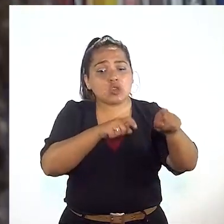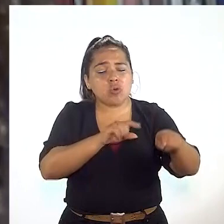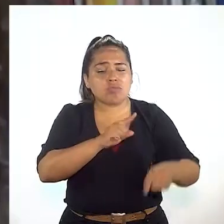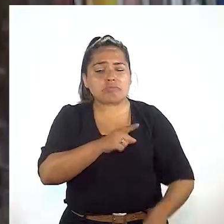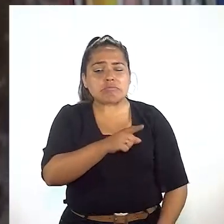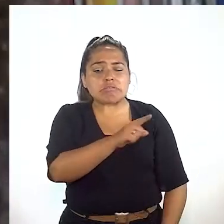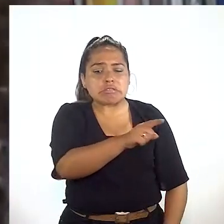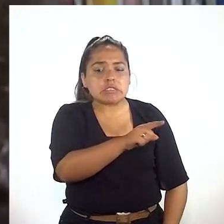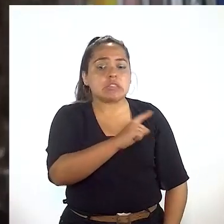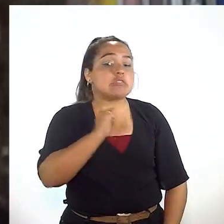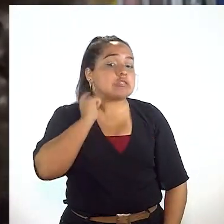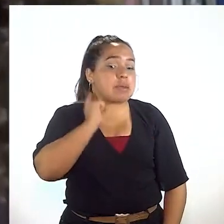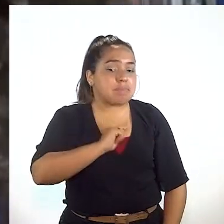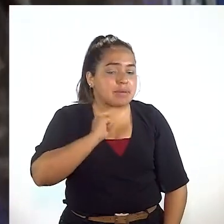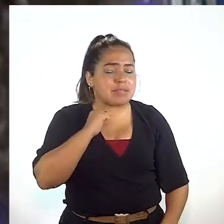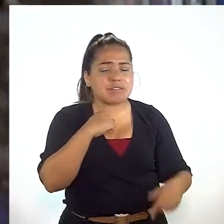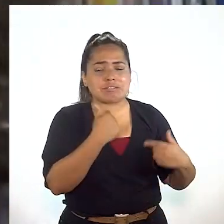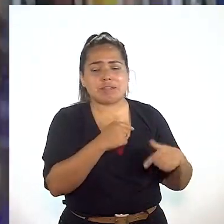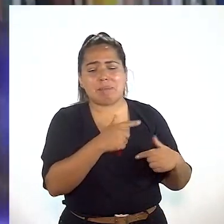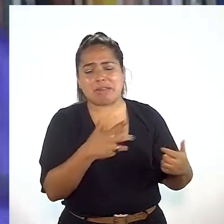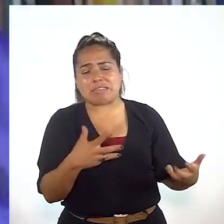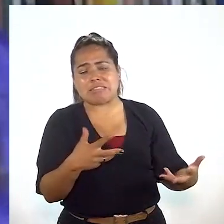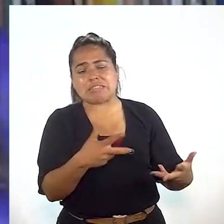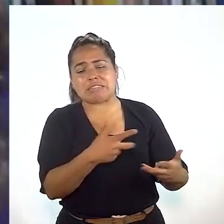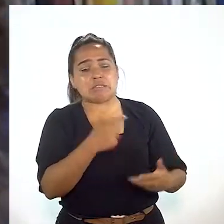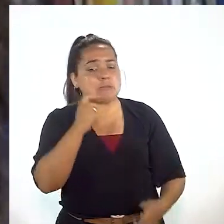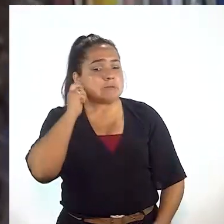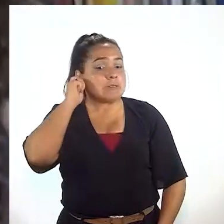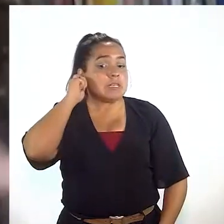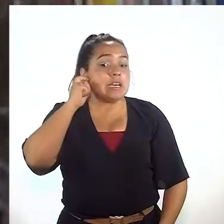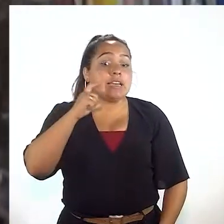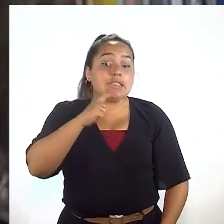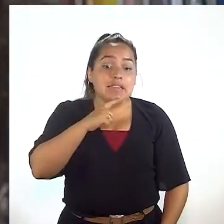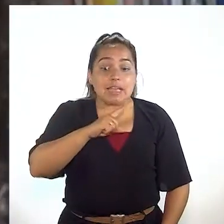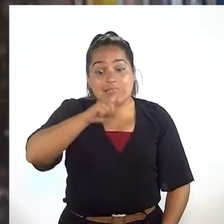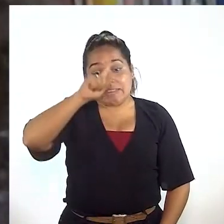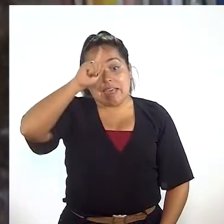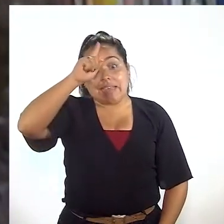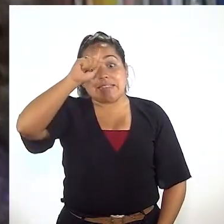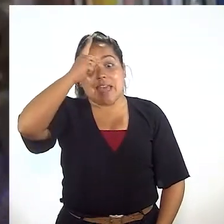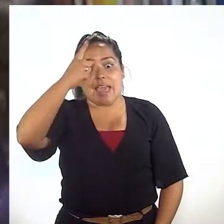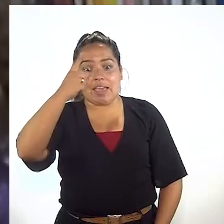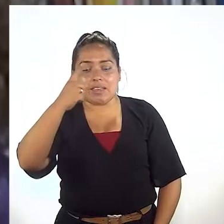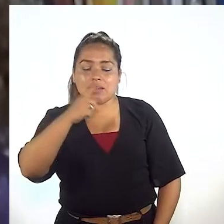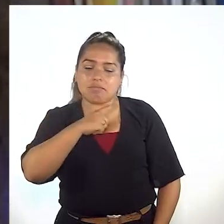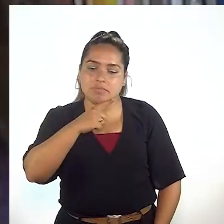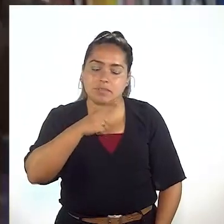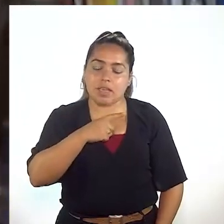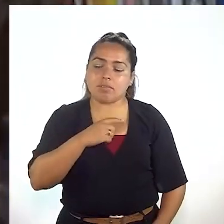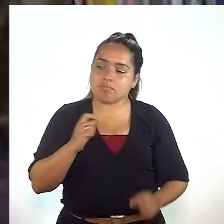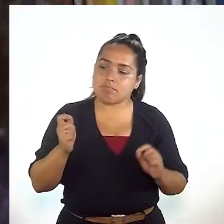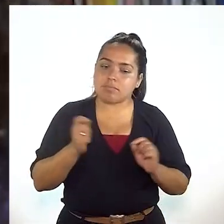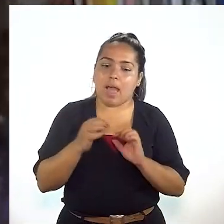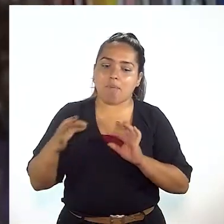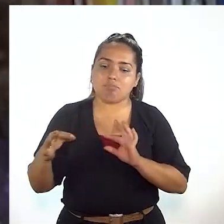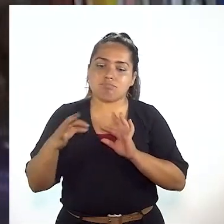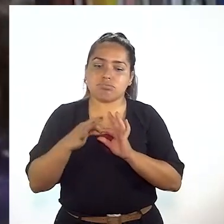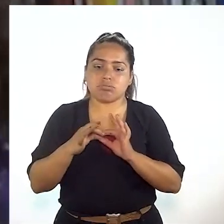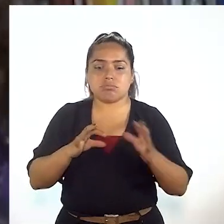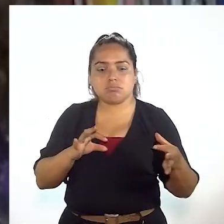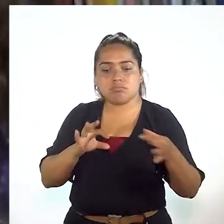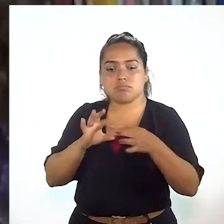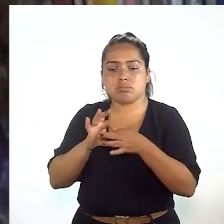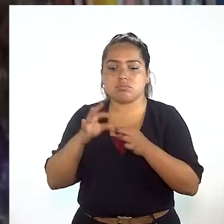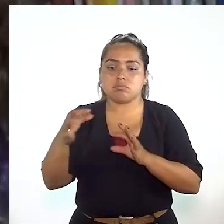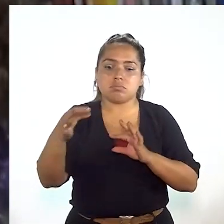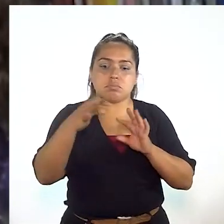Minas fazendo coisas maravilhosas, né? Então, a gente ter esse lugar, essa ideia, esse lab que